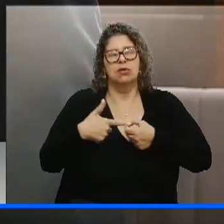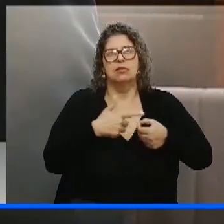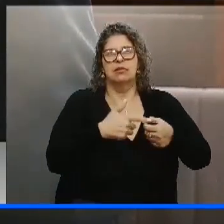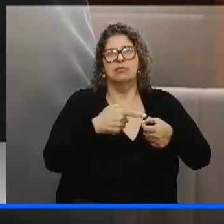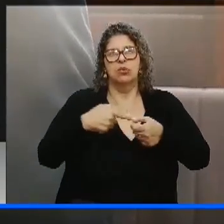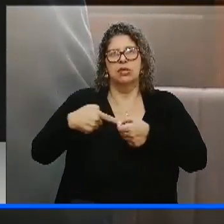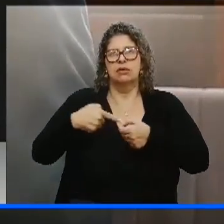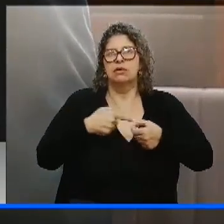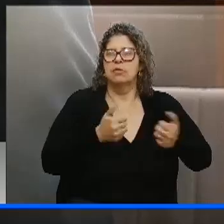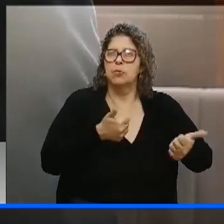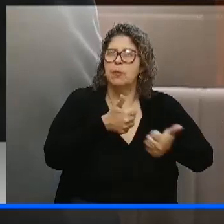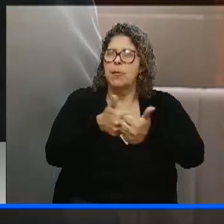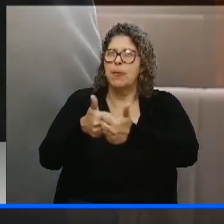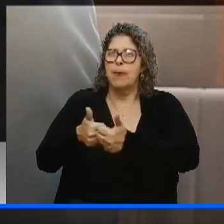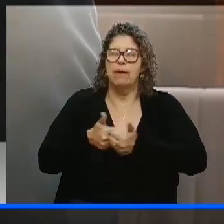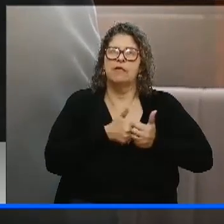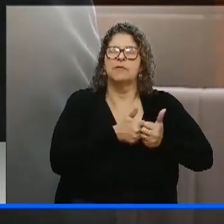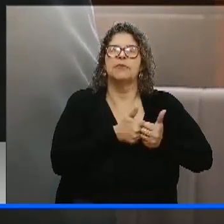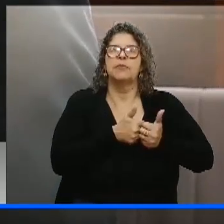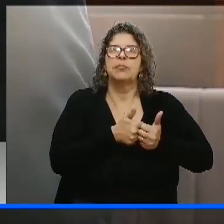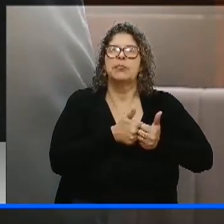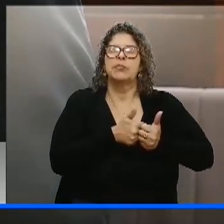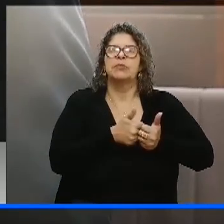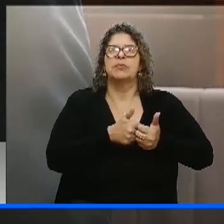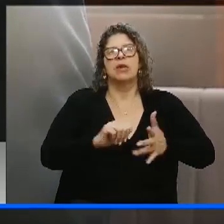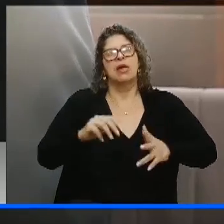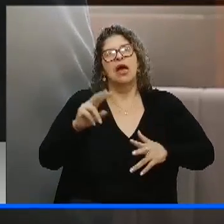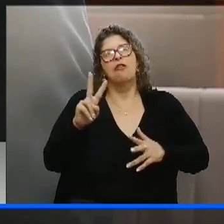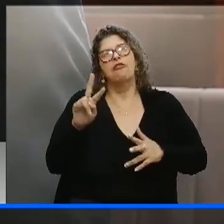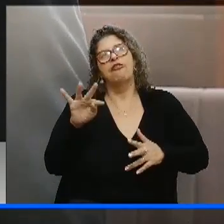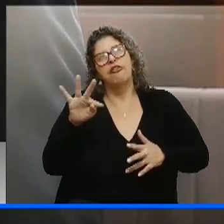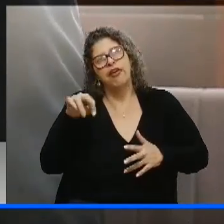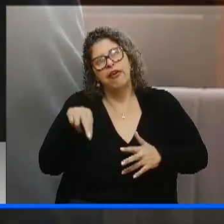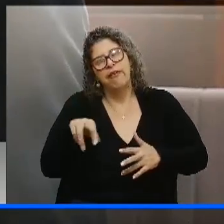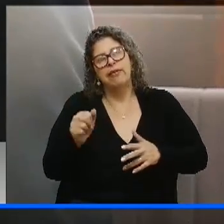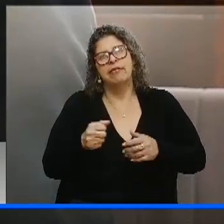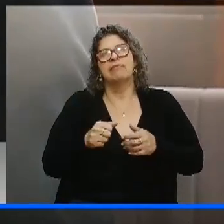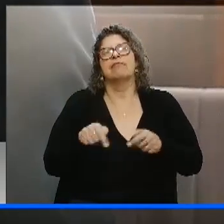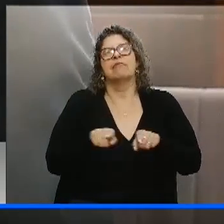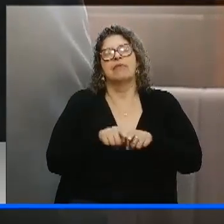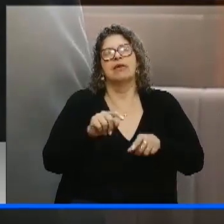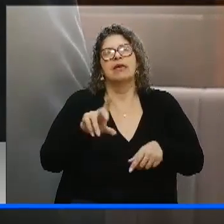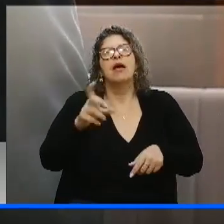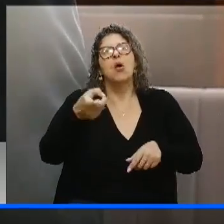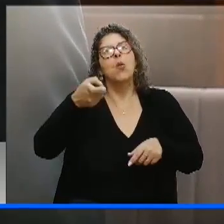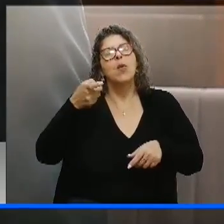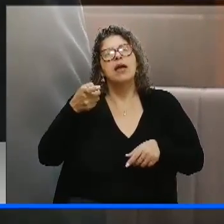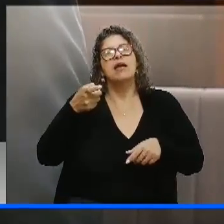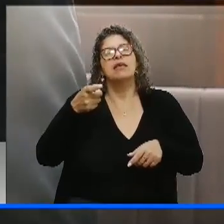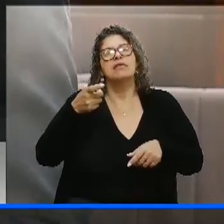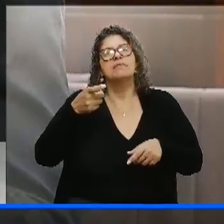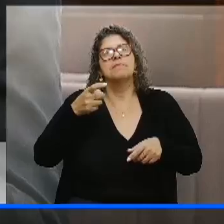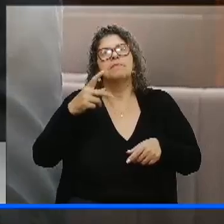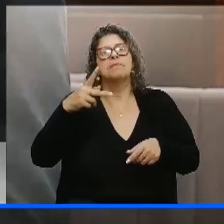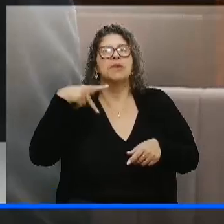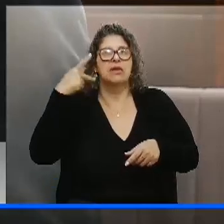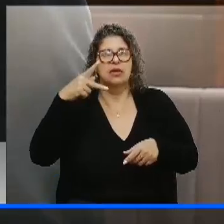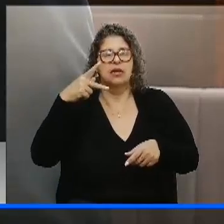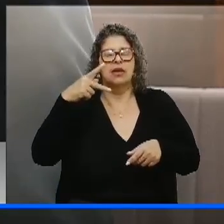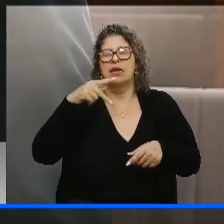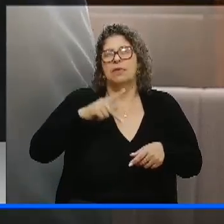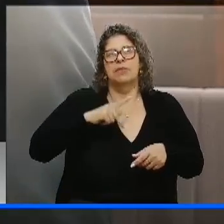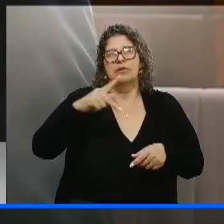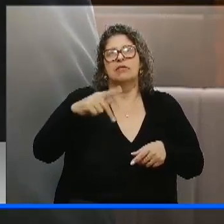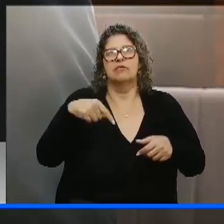parabéns ao viana fico muito feliz em estar aqui como disse esse presidente dessa entidade tão importante como duas vezes